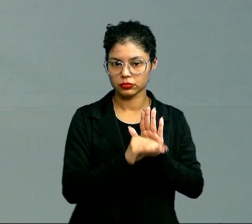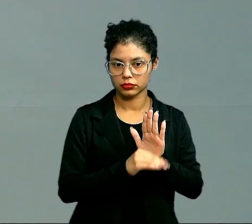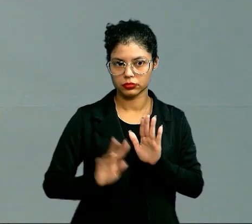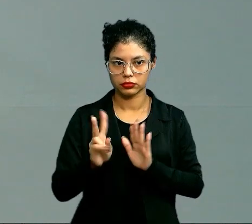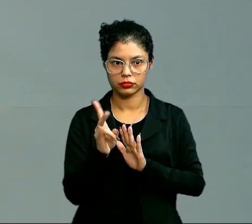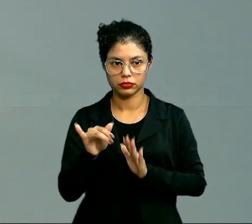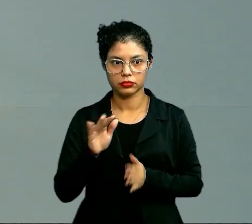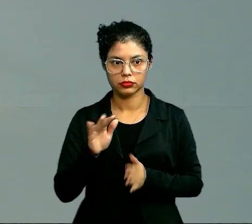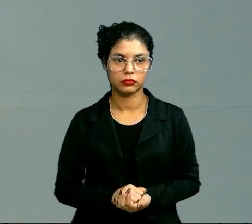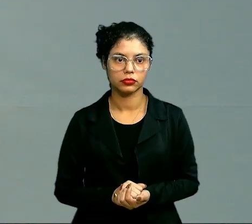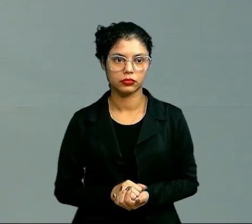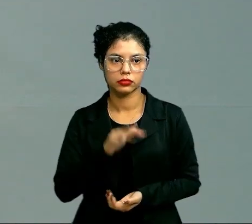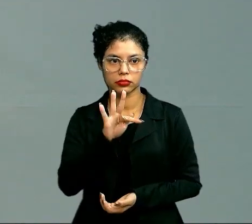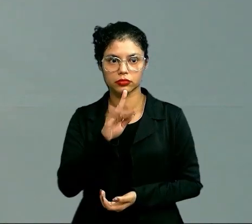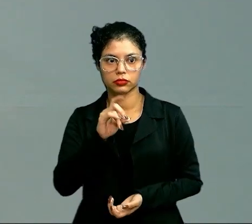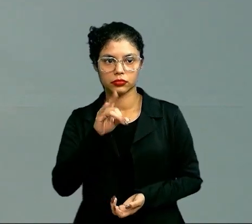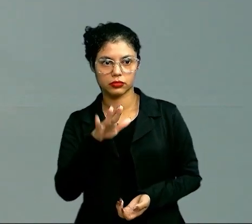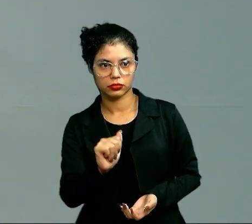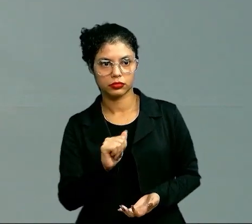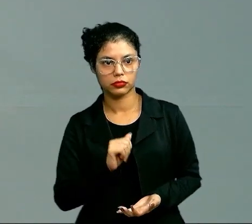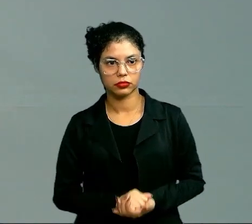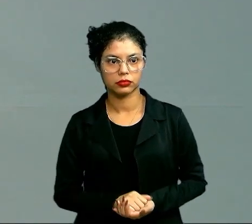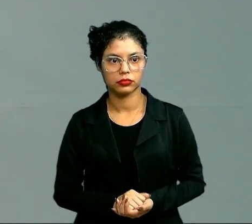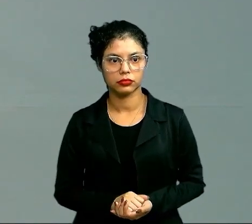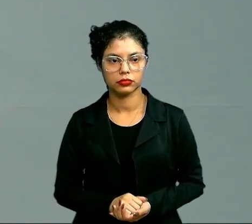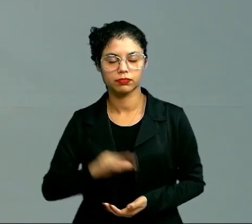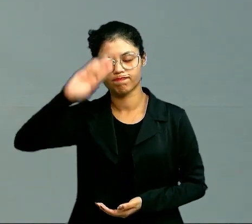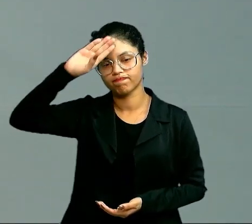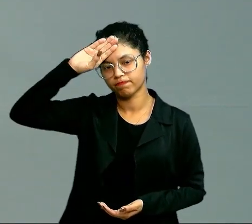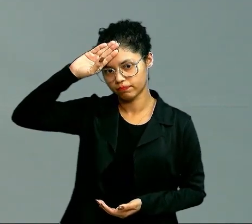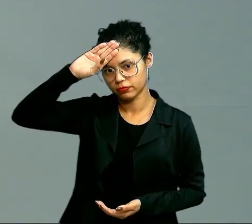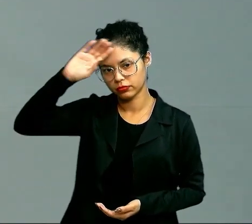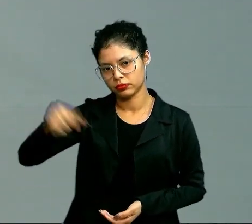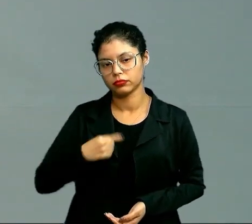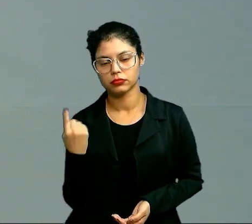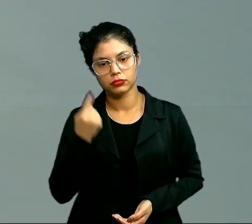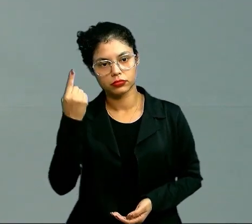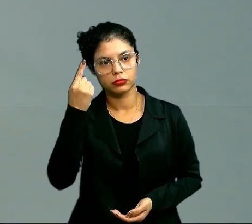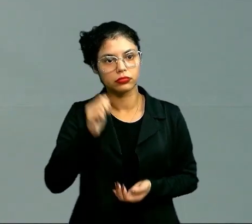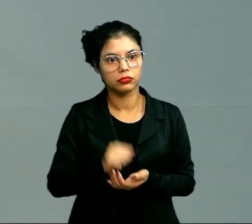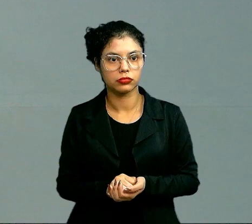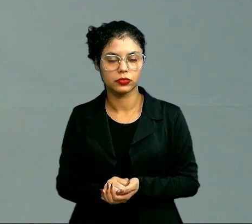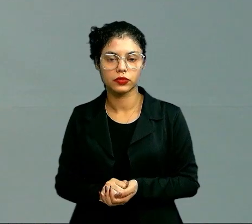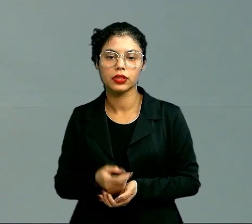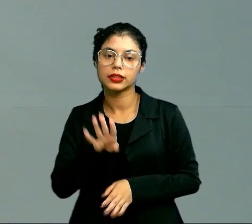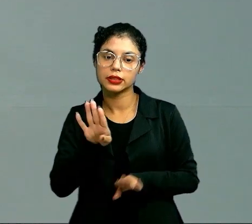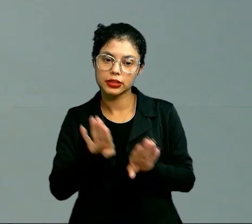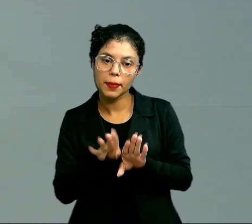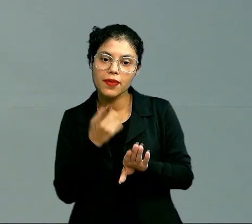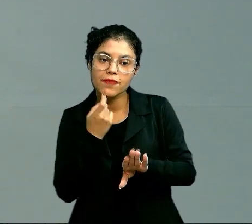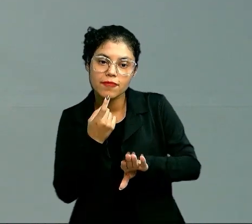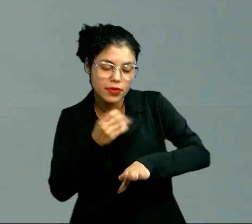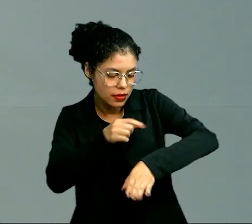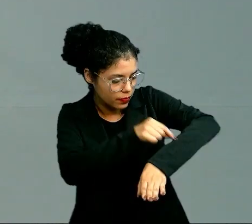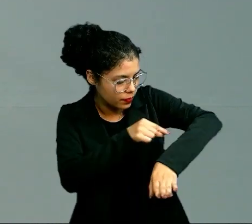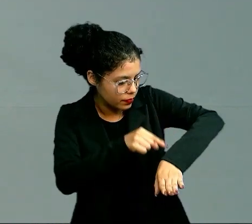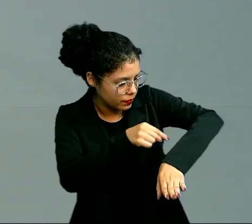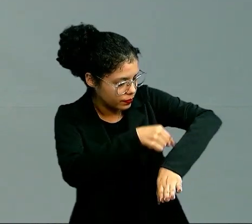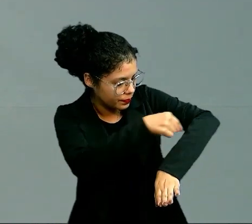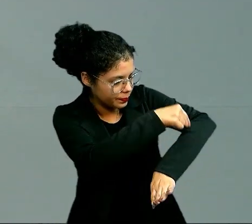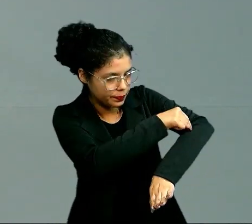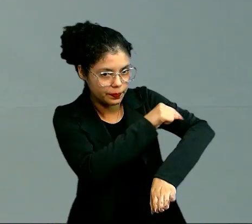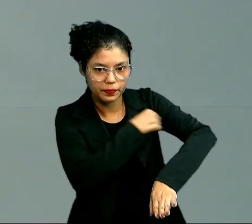HIV? Pode ser fadiga, febre, né, alta, manchas vermelhas, pequenos pontinhos de